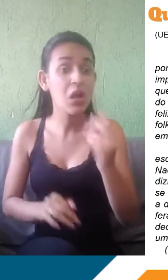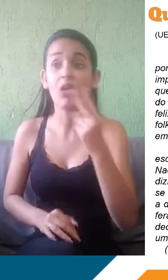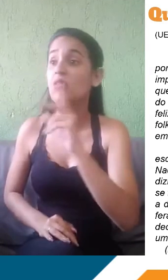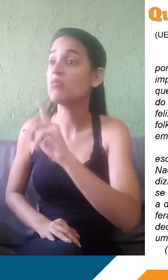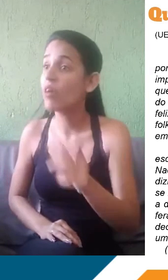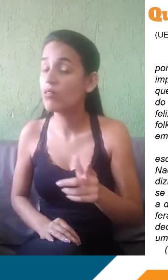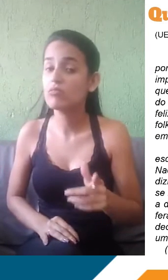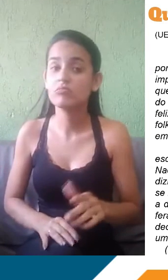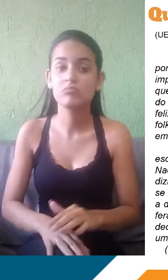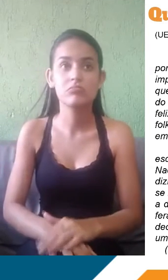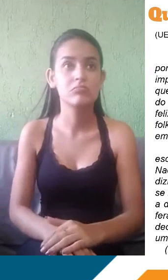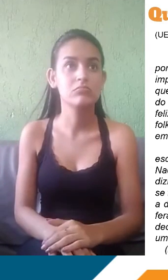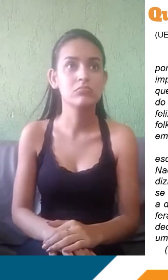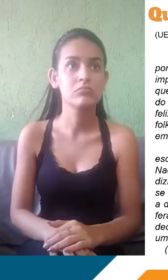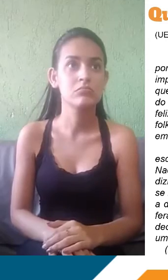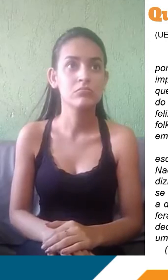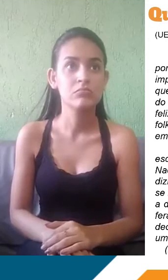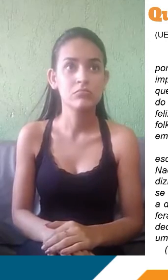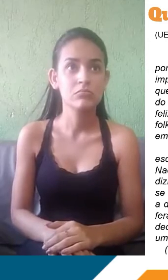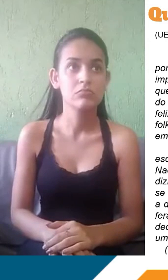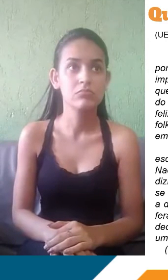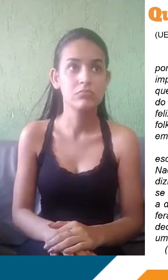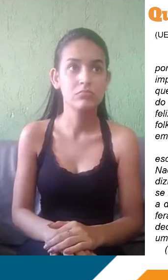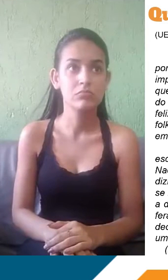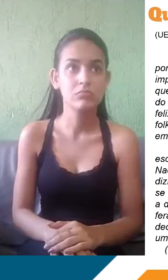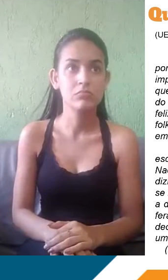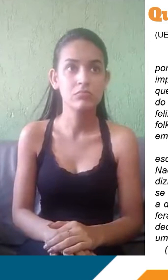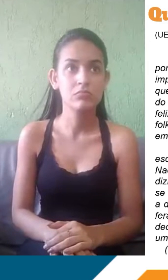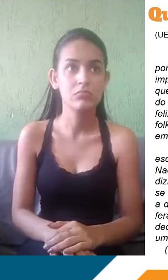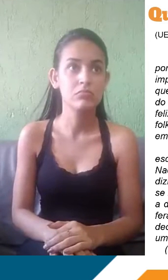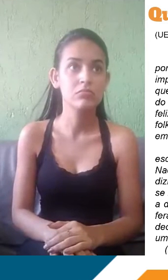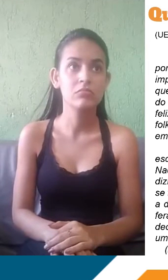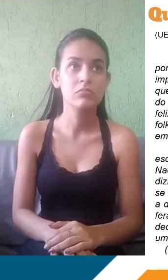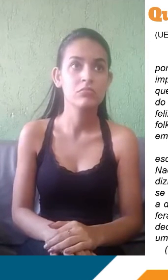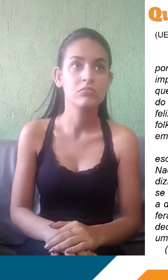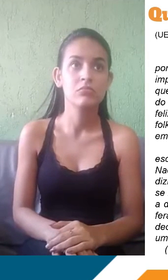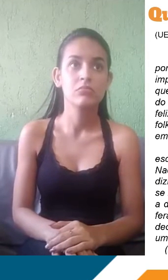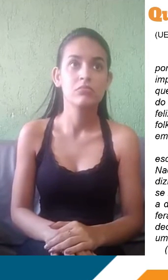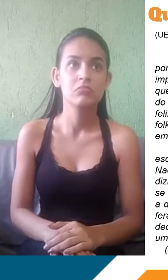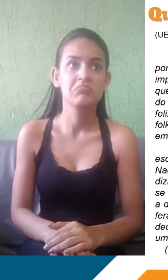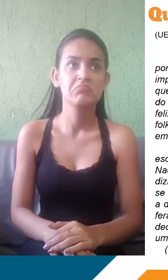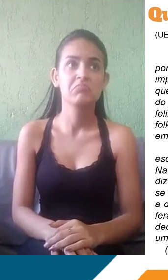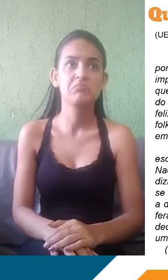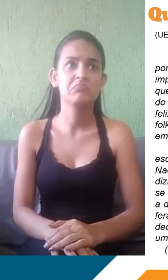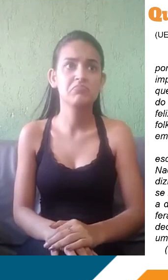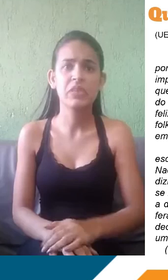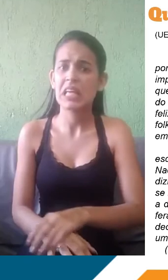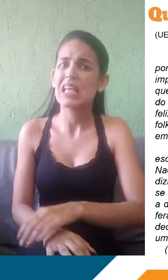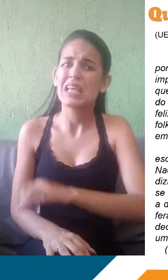do folclore, das suas tentativas agrícolas. Restava disso tudo em sua alma uma satisfação?